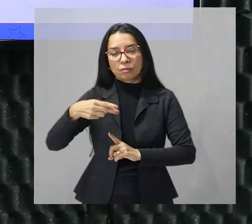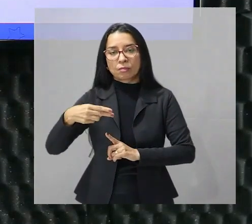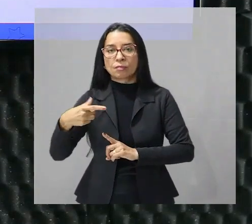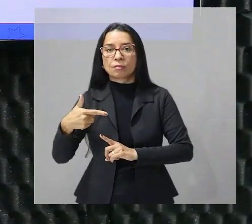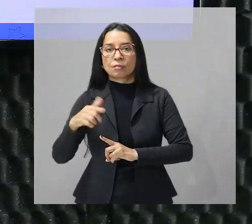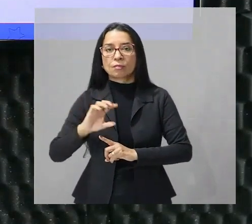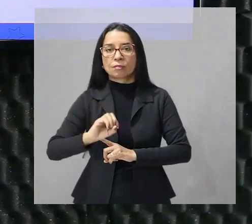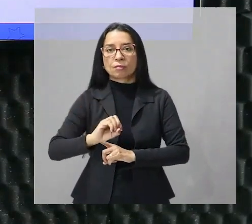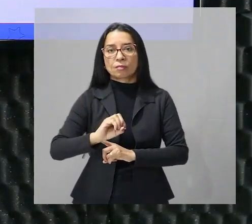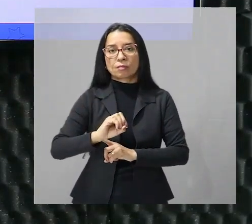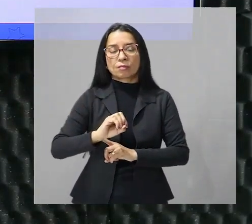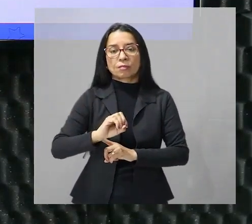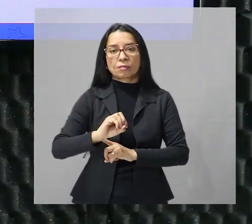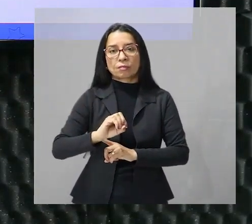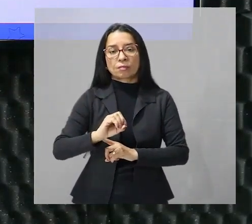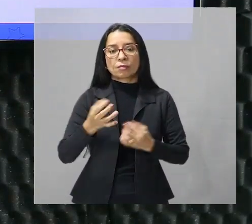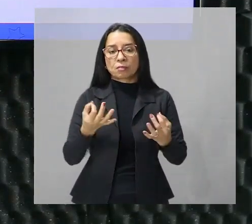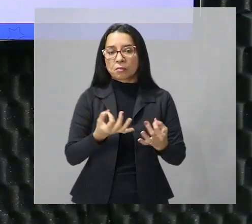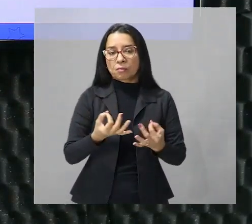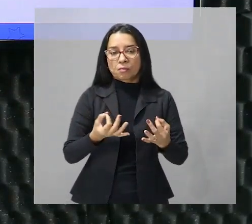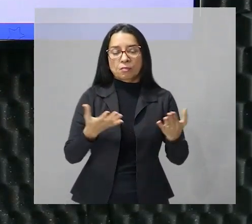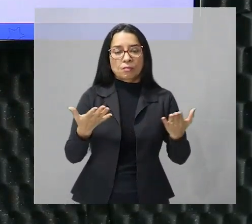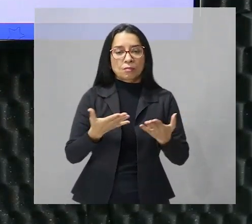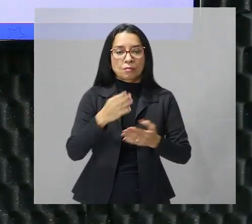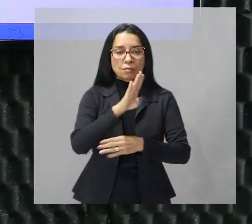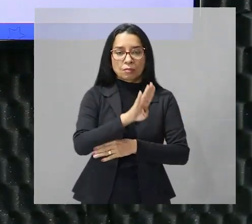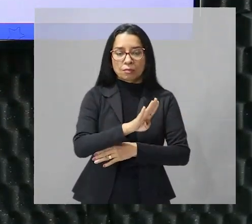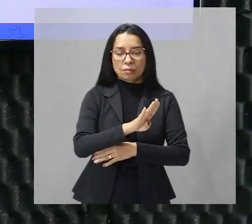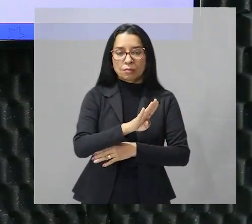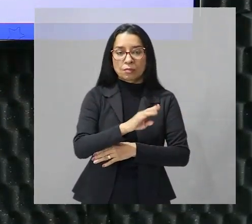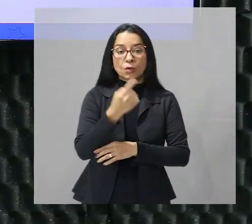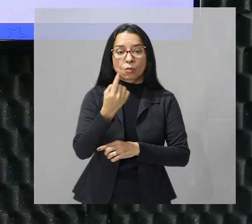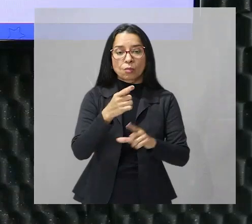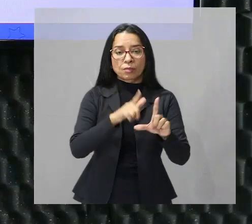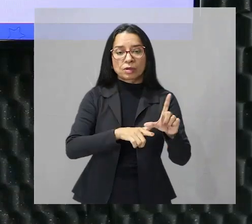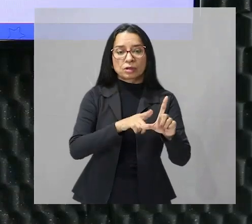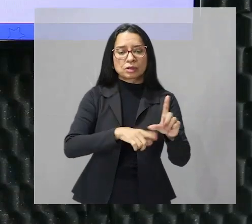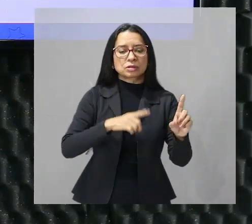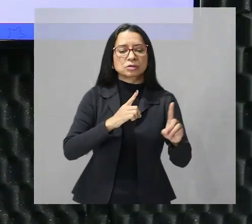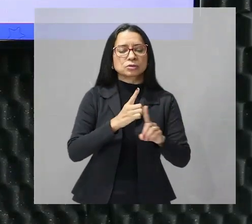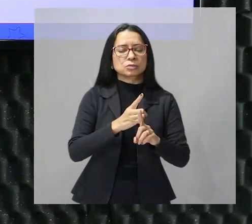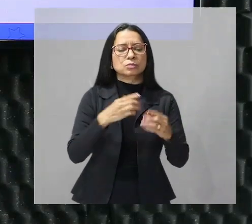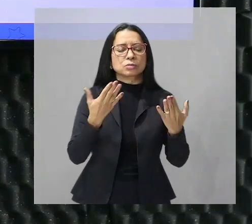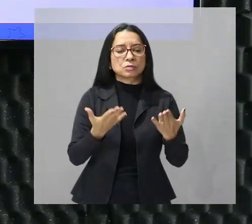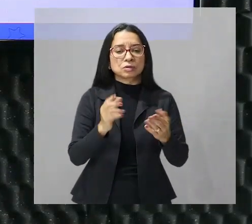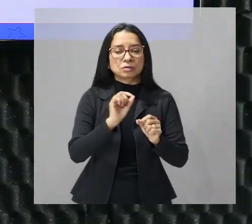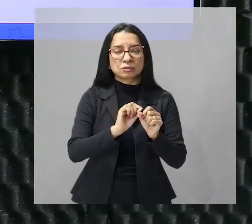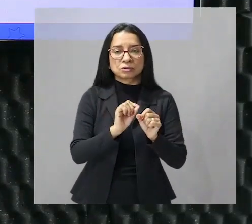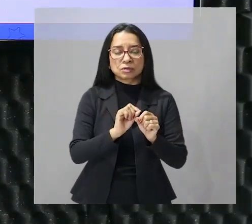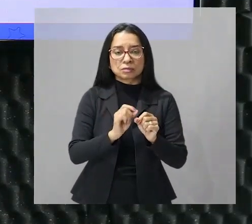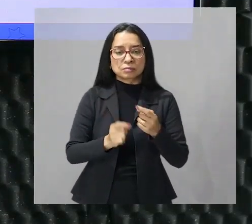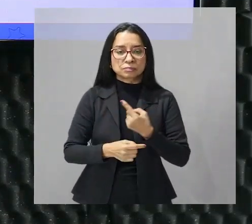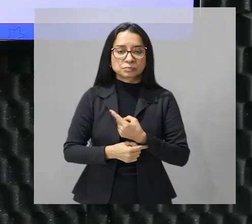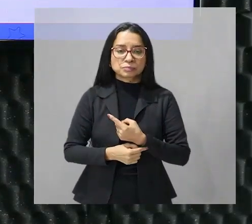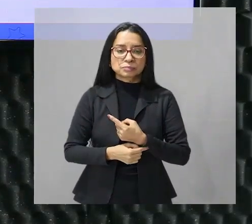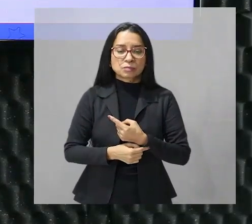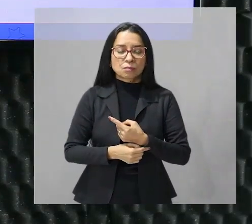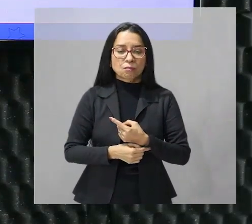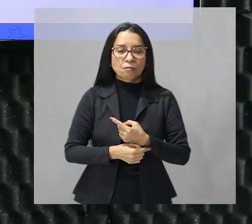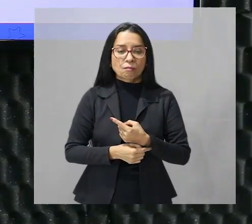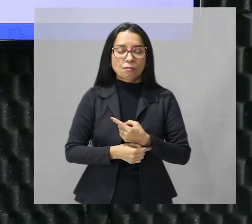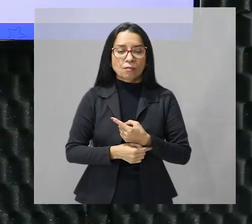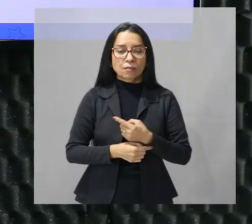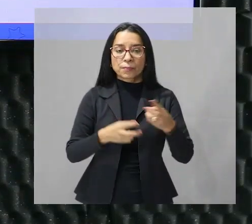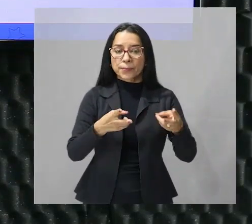igual a 20. Ora, pronto, o B já está aí a única variável. Para descobrir ela, o que é nós vamos fazer? Perceba que nessa multiplicação